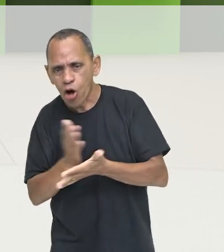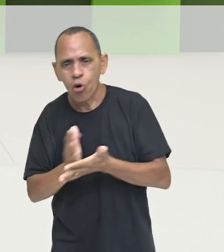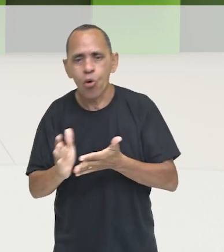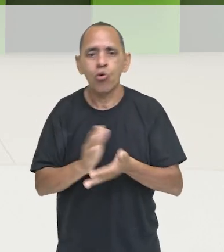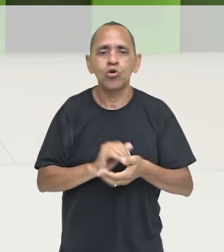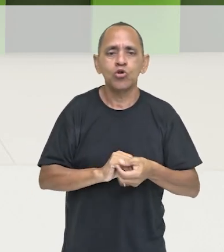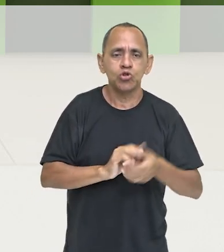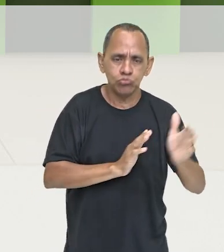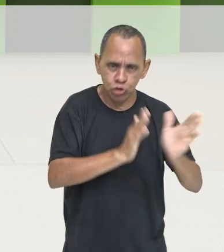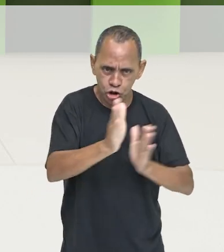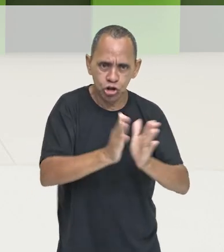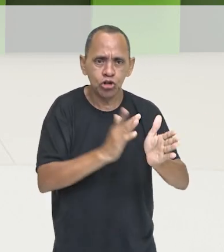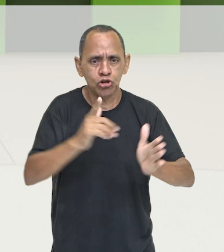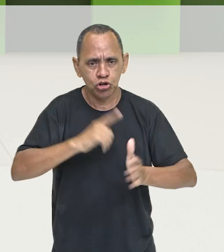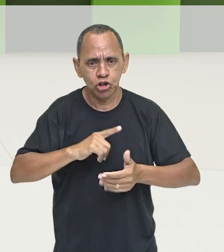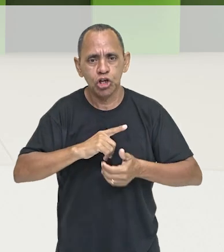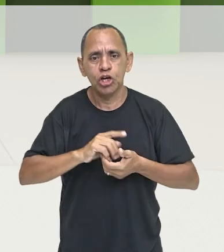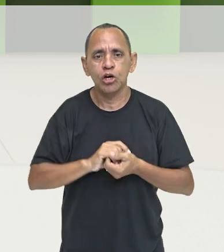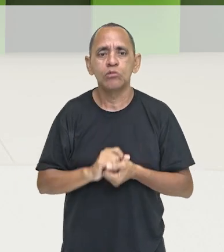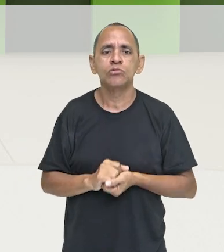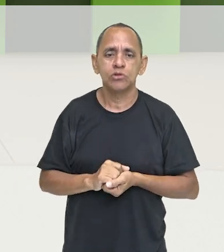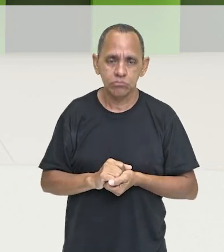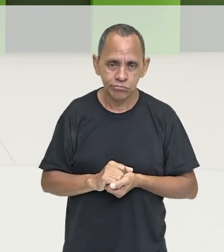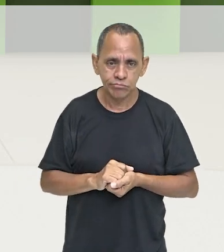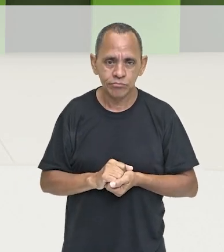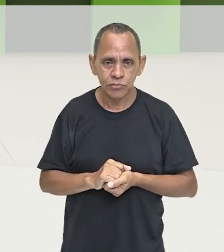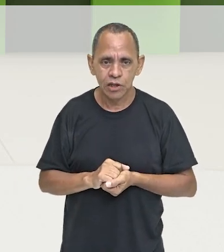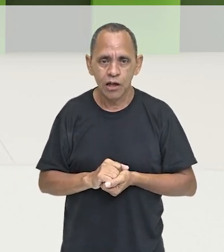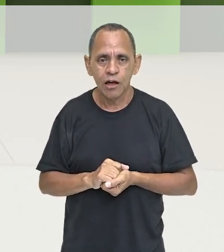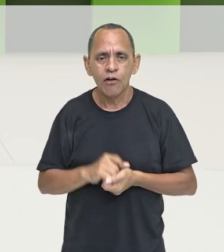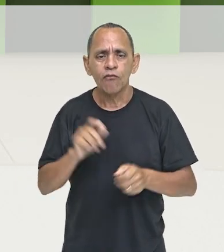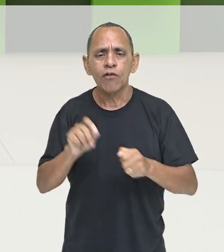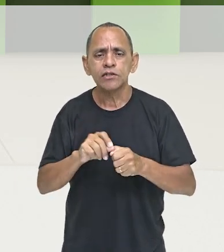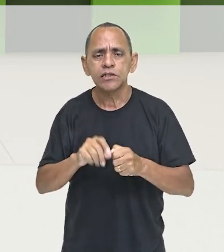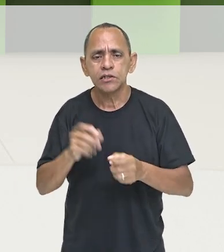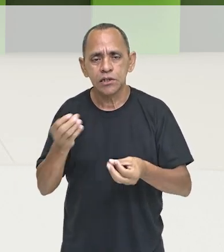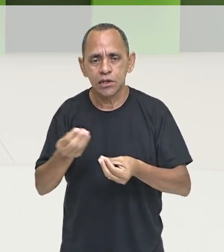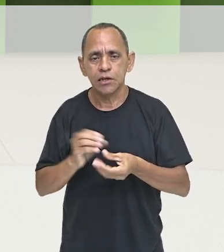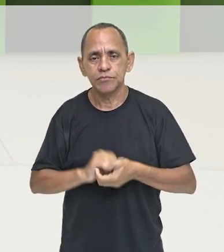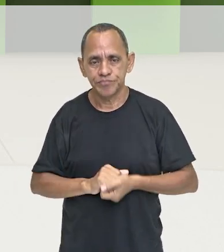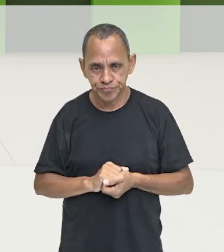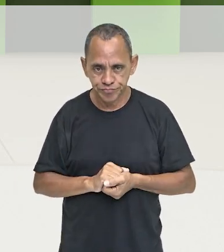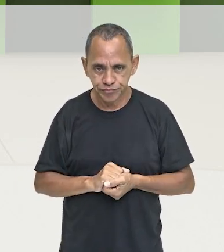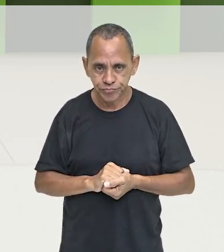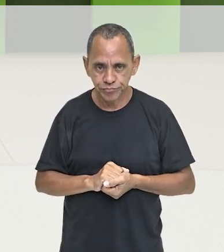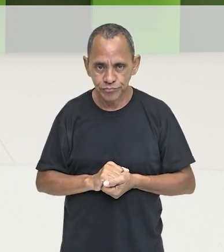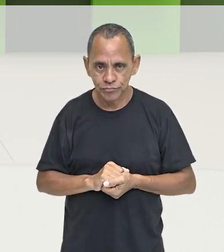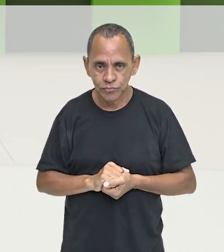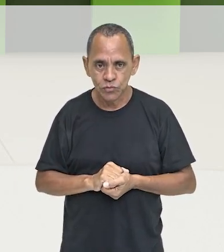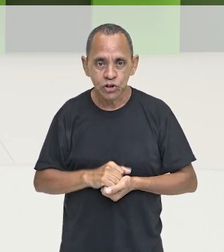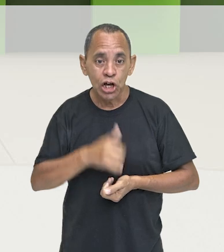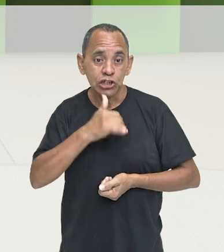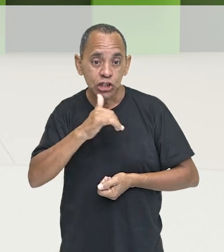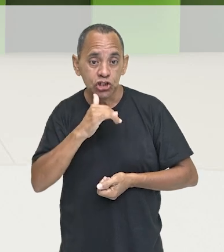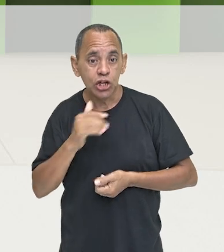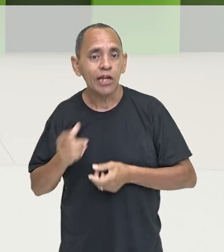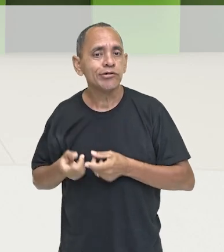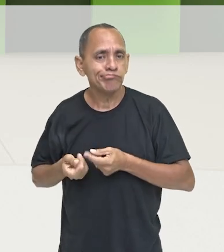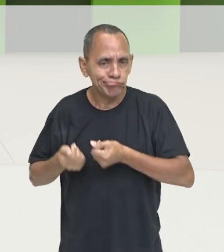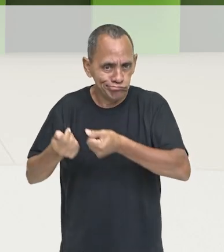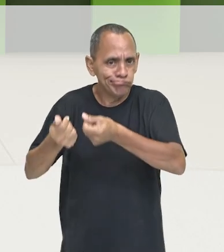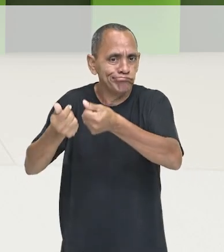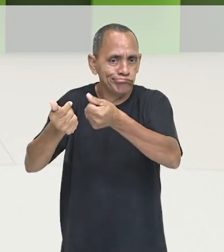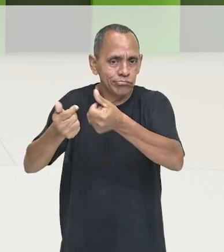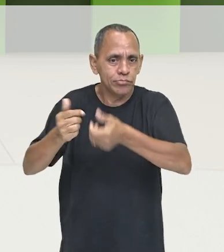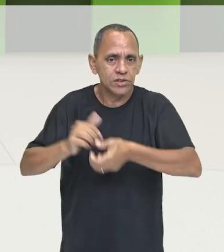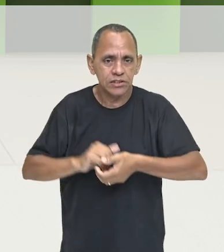Brasil, bandeira vermelha, amarela, que torna a energia elétrica mais cara. Por quê? Porque nessas situações